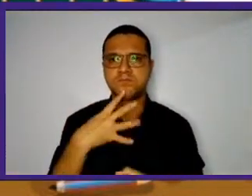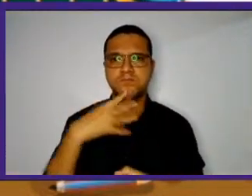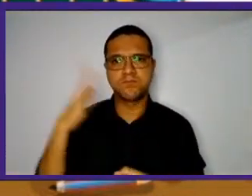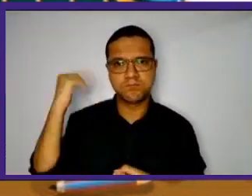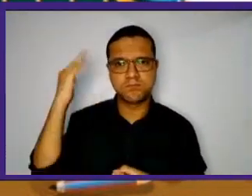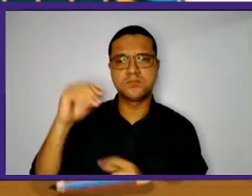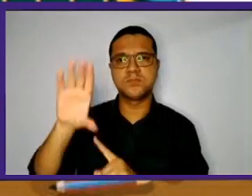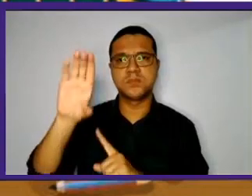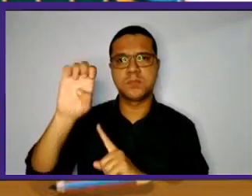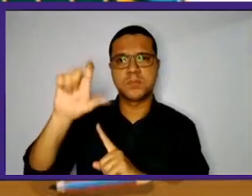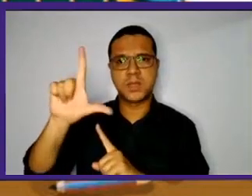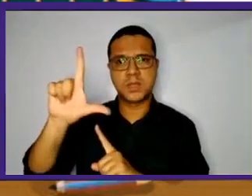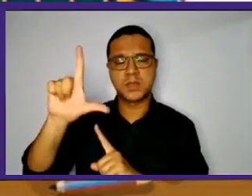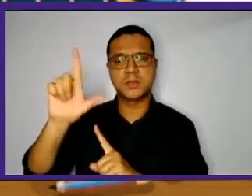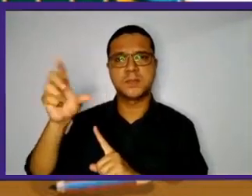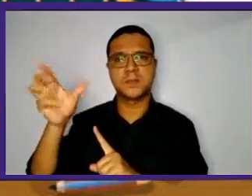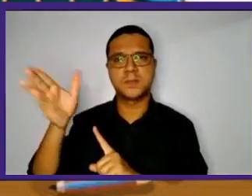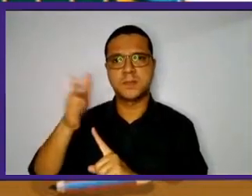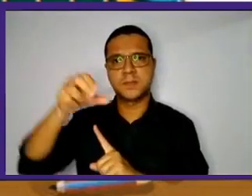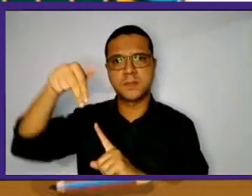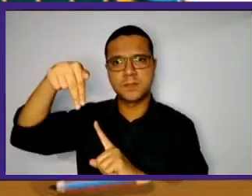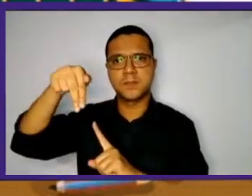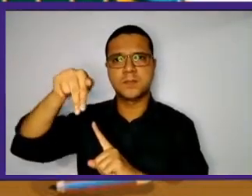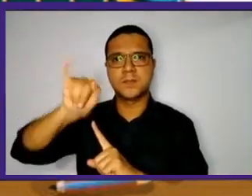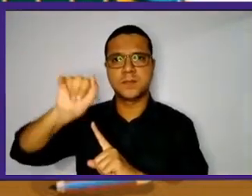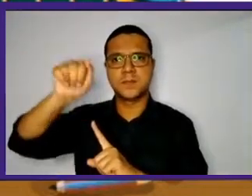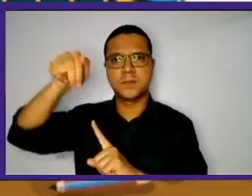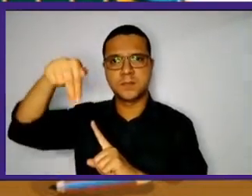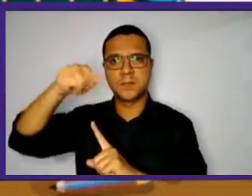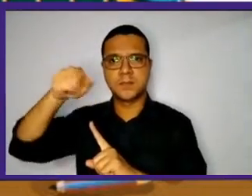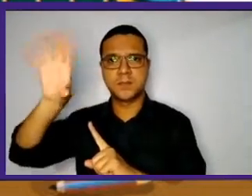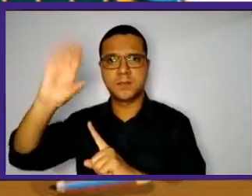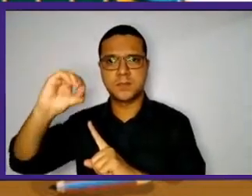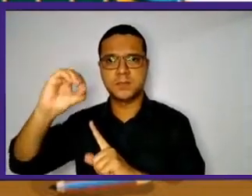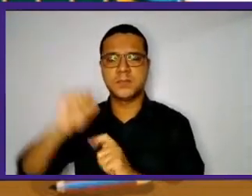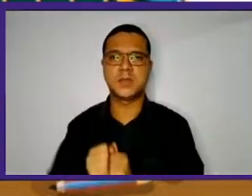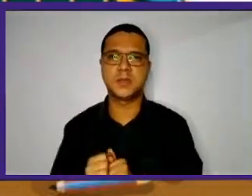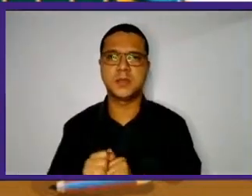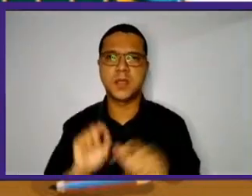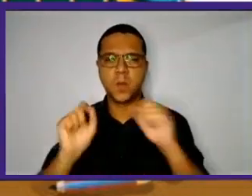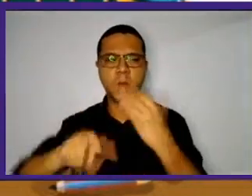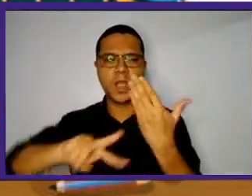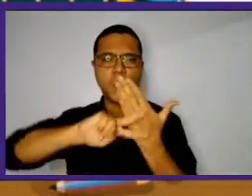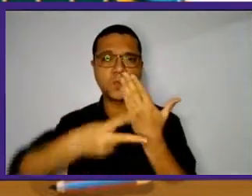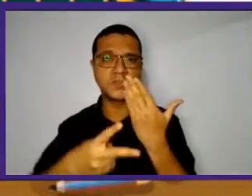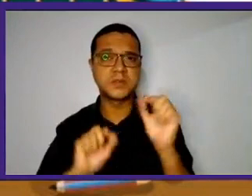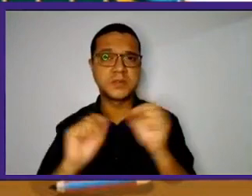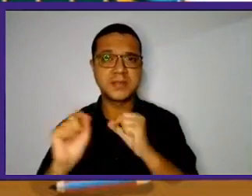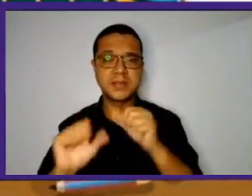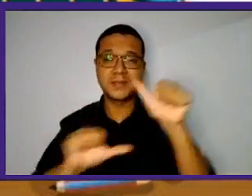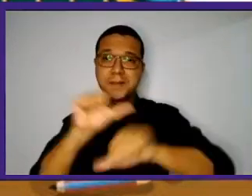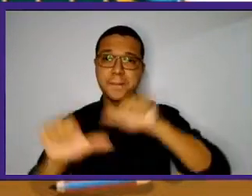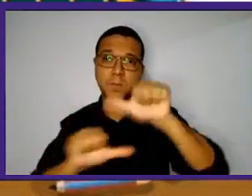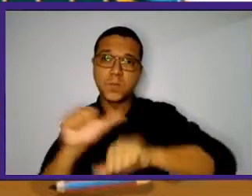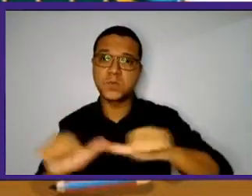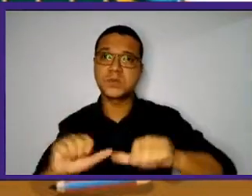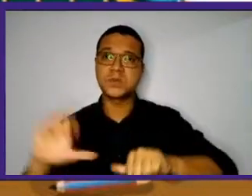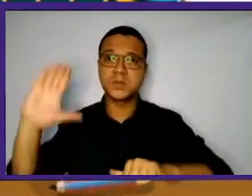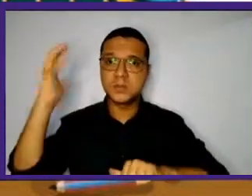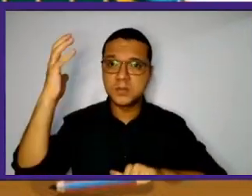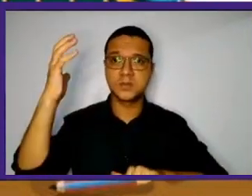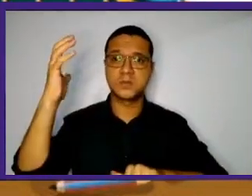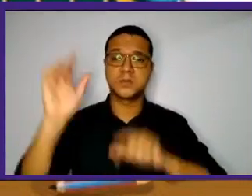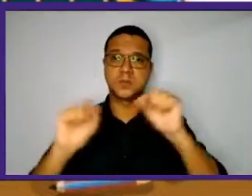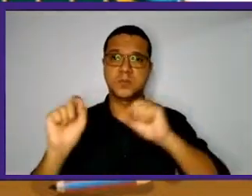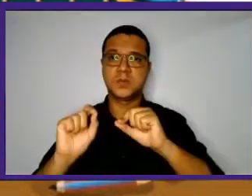muito conhecido nosso chamado El Niño, que esse El Niño foi causado justamente por alterações climáticas, que quando